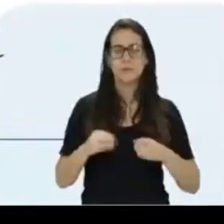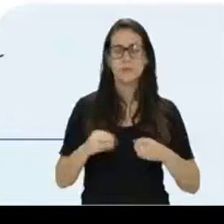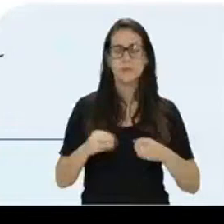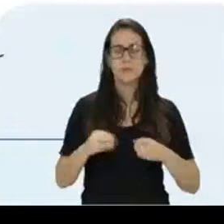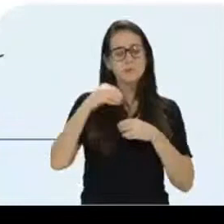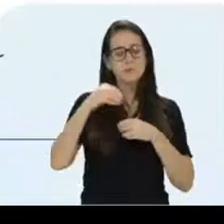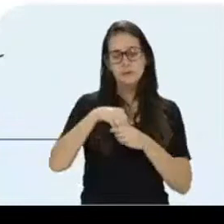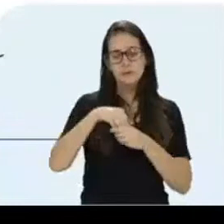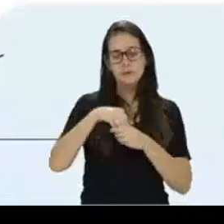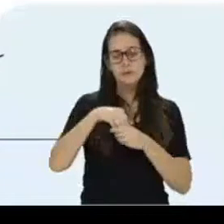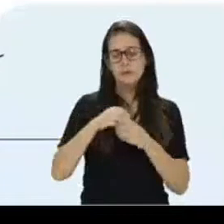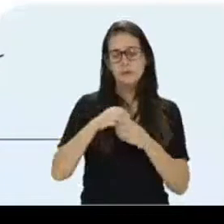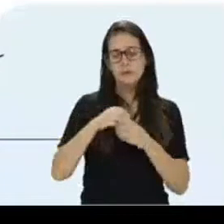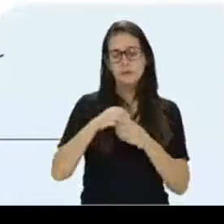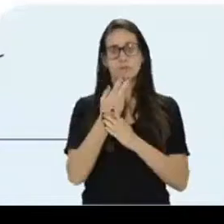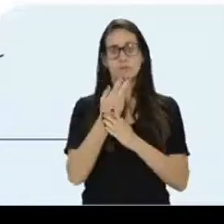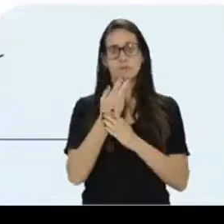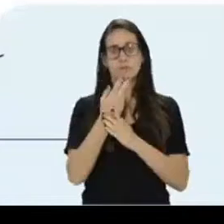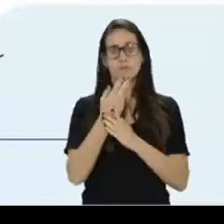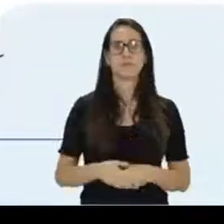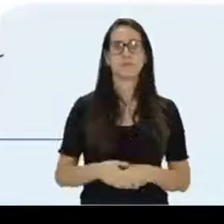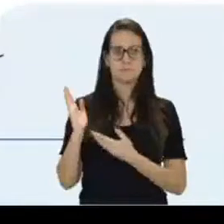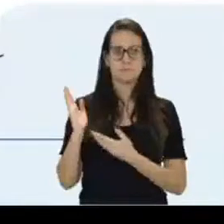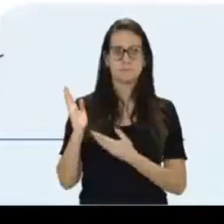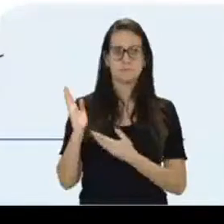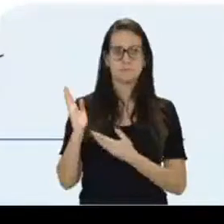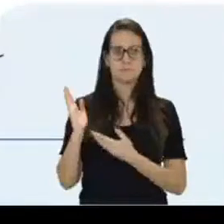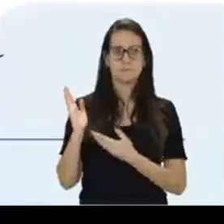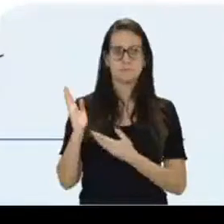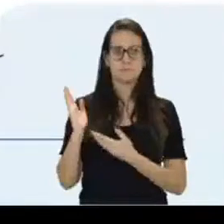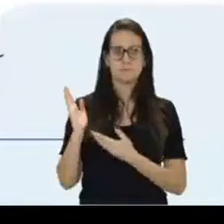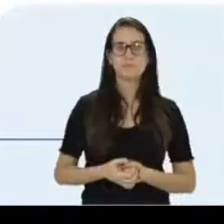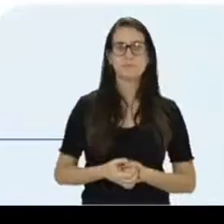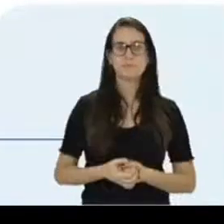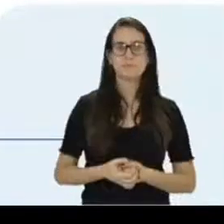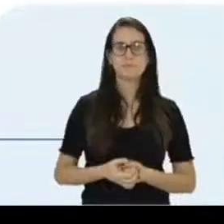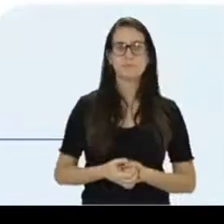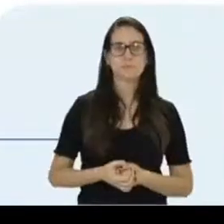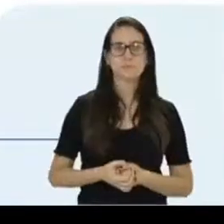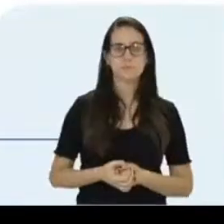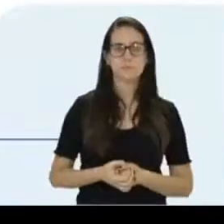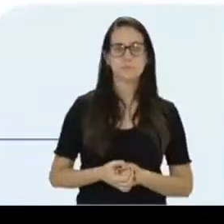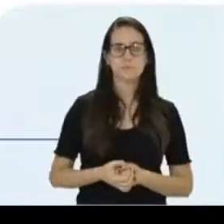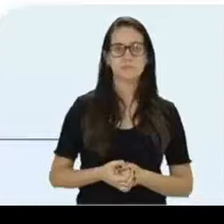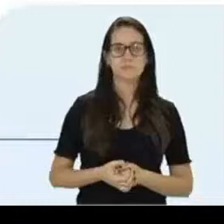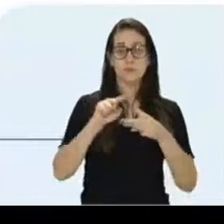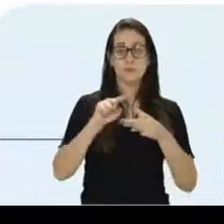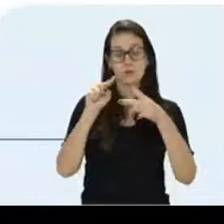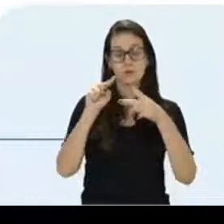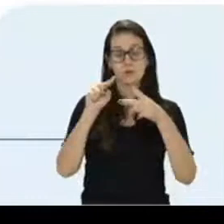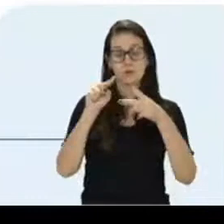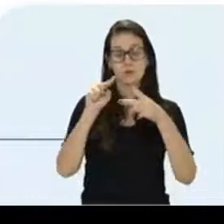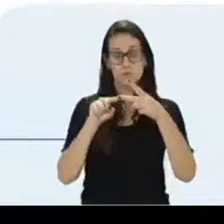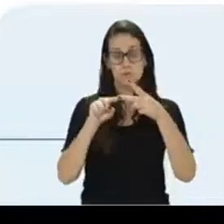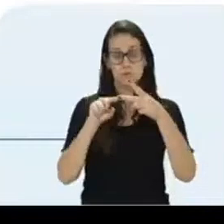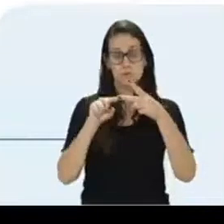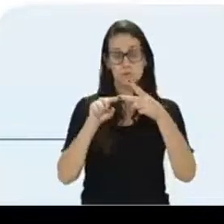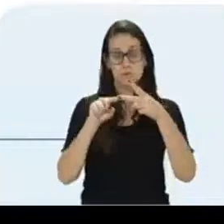sua constituição. Então, essas daqui, nós temos aqui ao lado, dois representantes, então